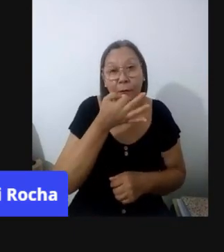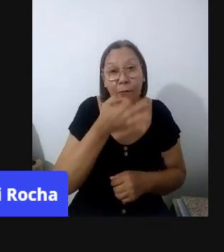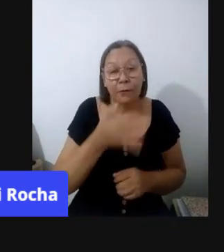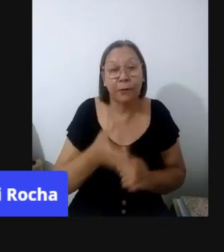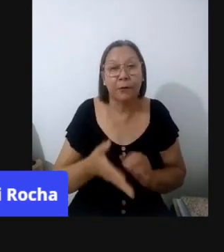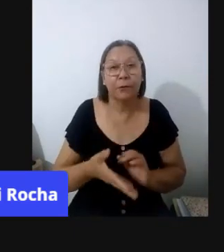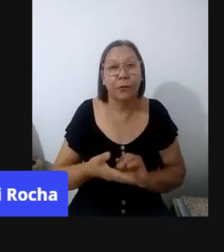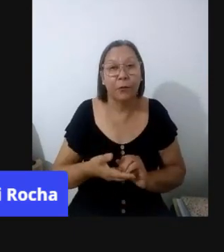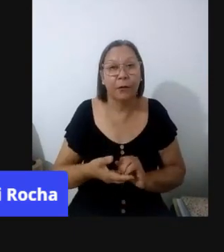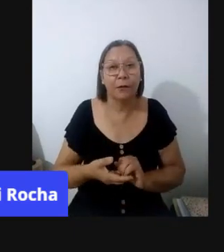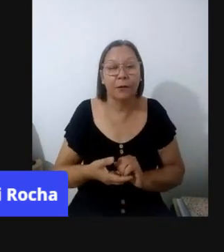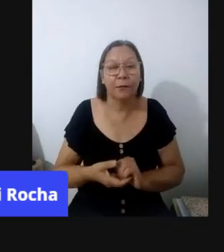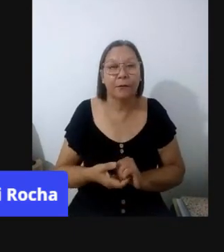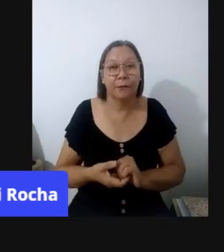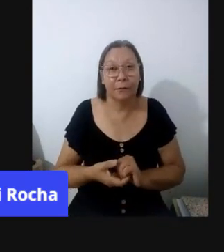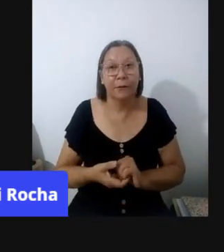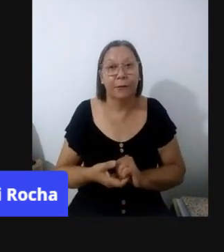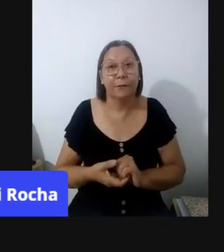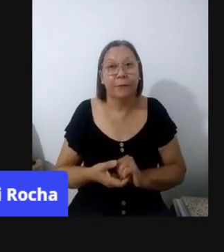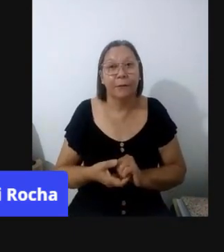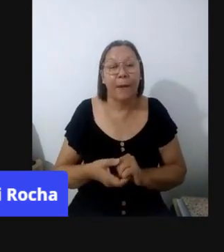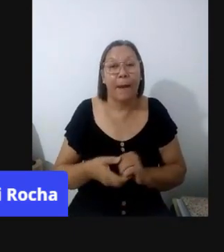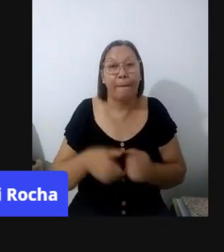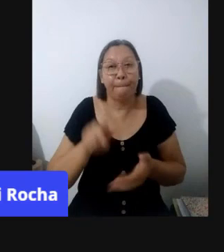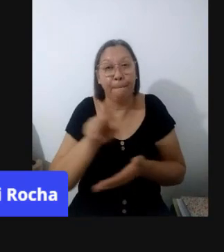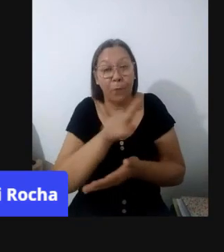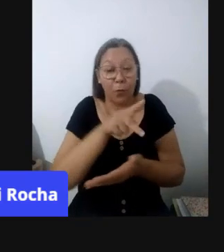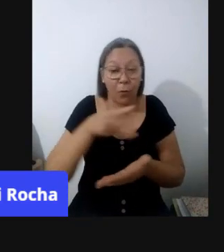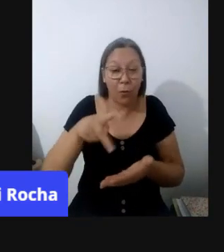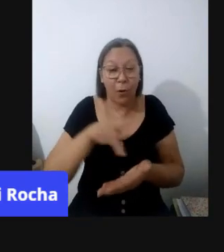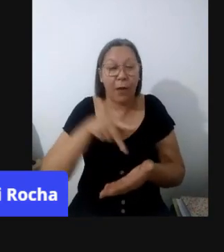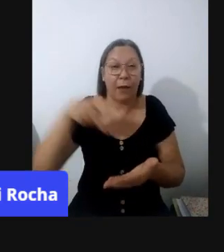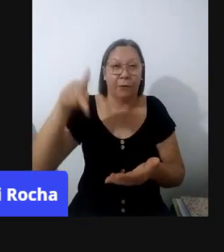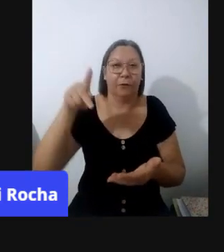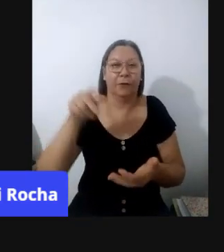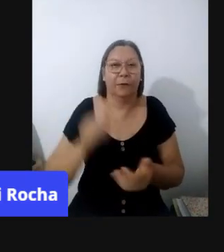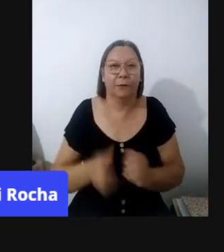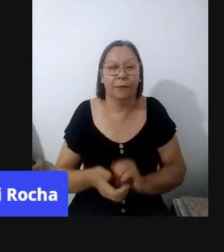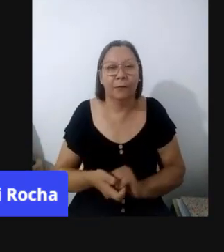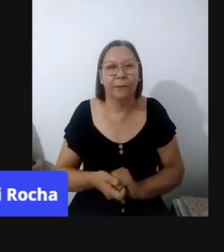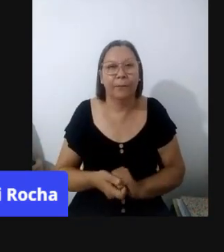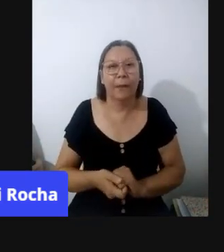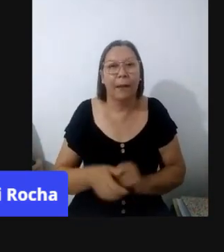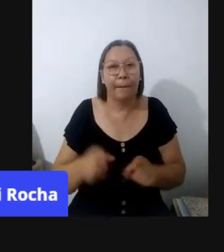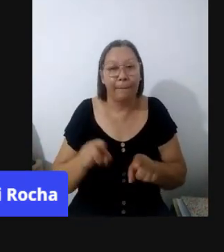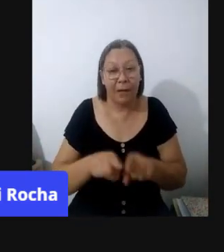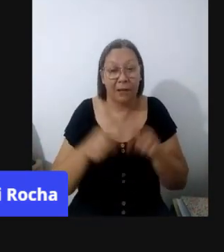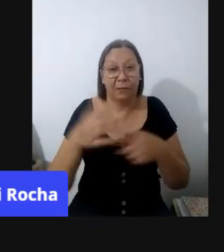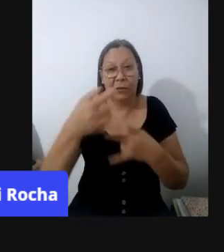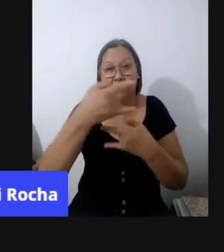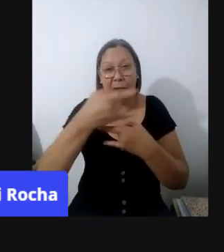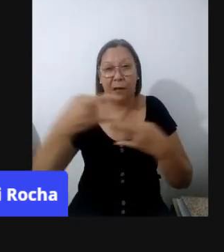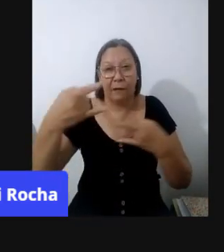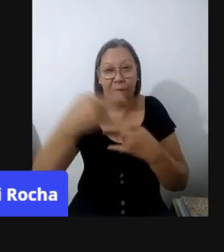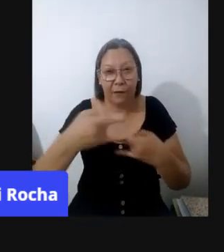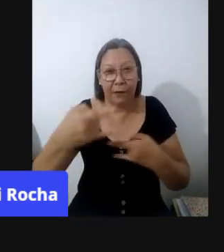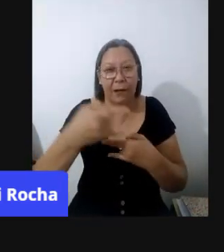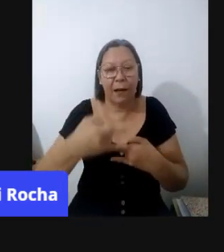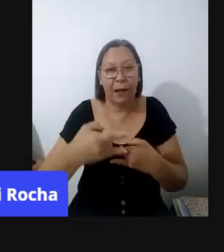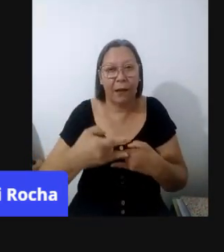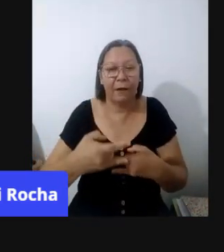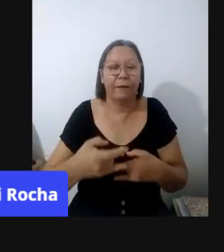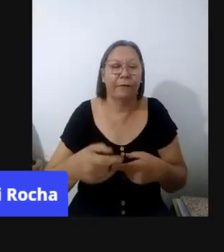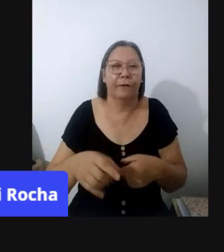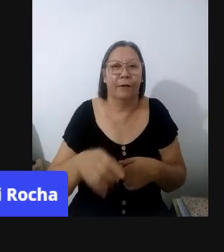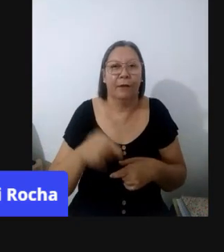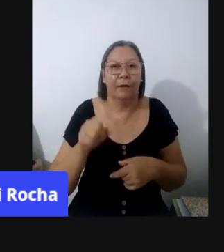aqui gravando uma live para vocês, eu não posso ter ruído externo. Mas se eu estou lá gravando para as minhas crianças,